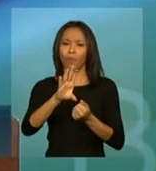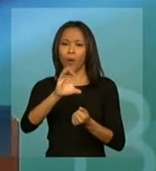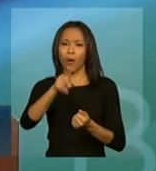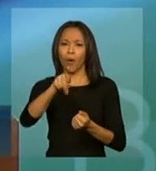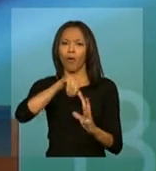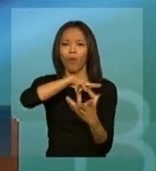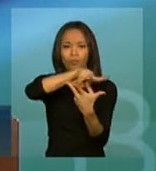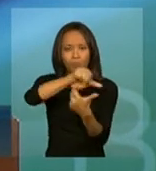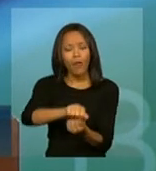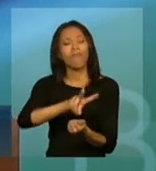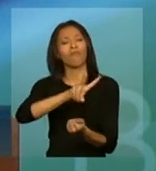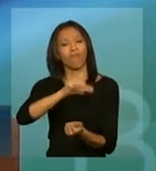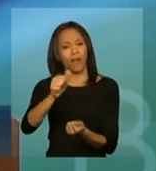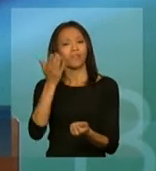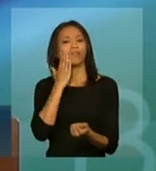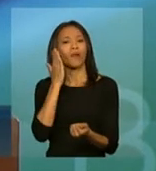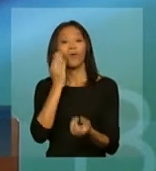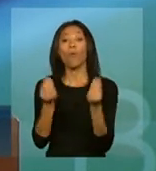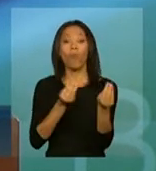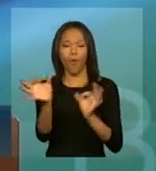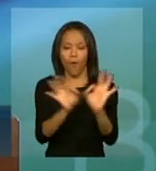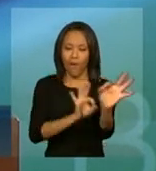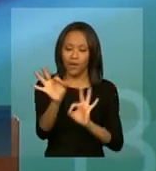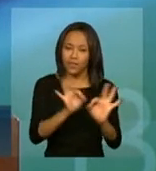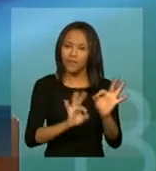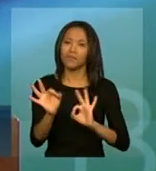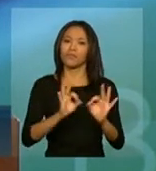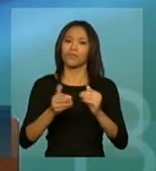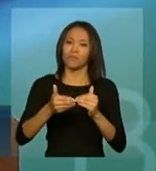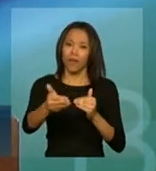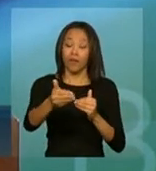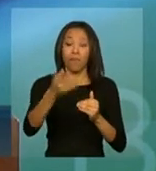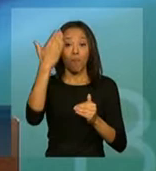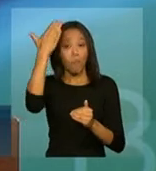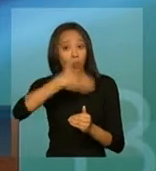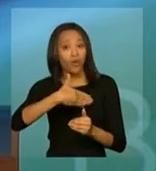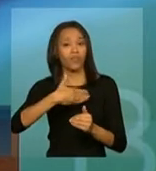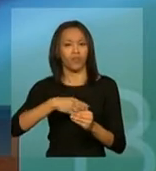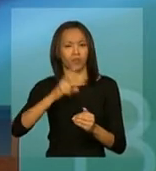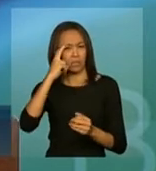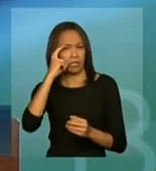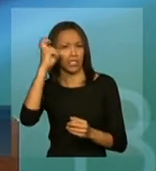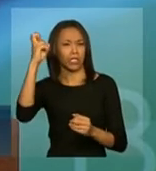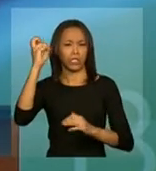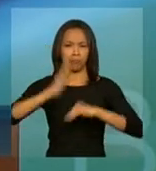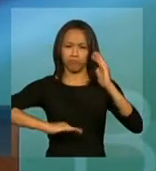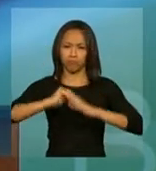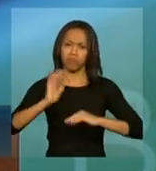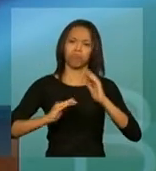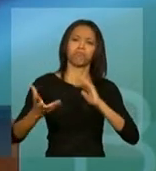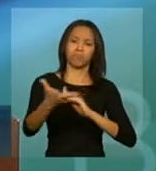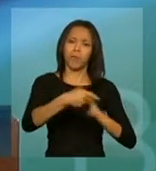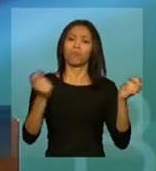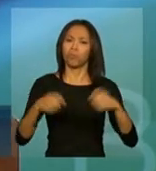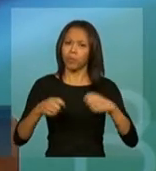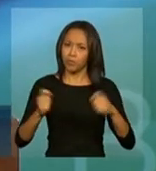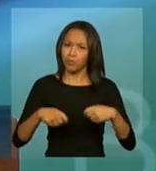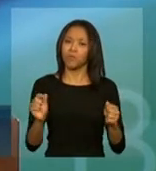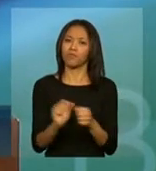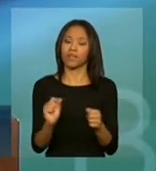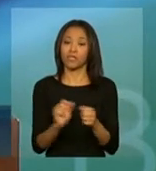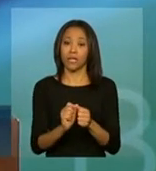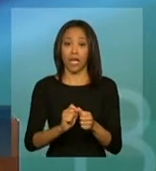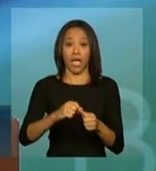realizar uma grande Copa do Mundo, a Copa das Copas, demonstrando talento, eficiência e capacidade de fazer. A Copa e